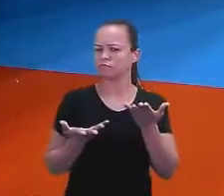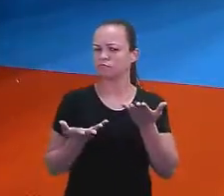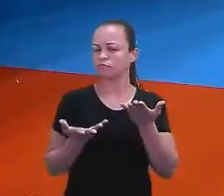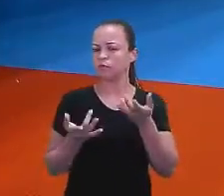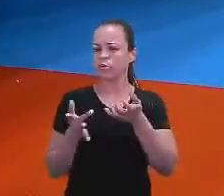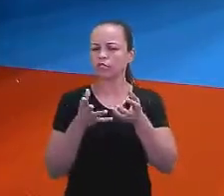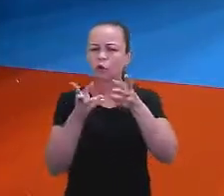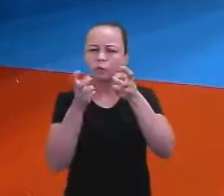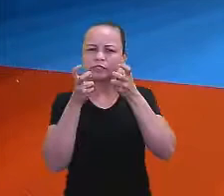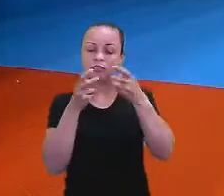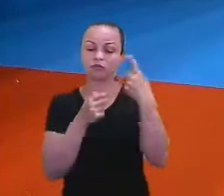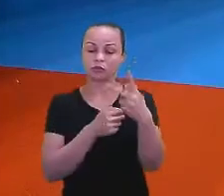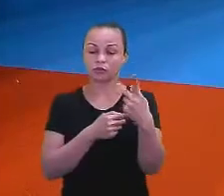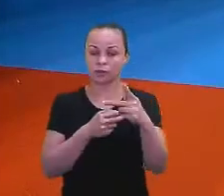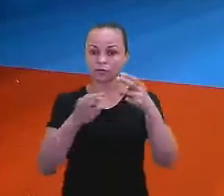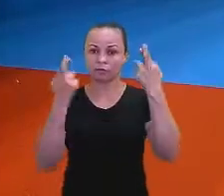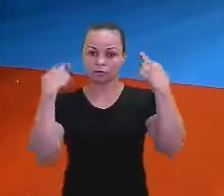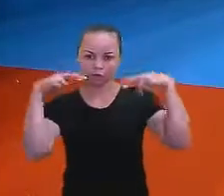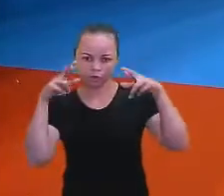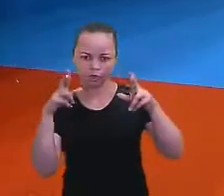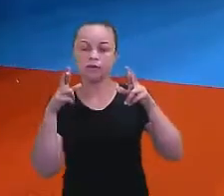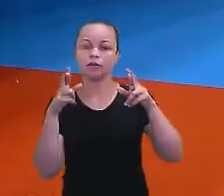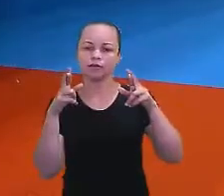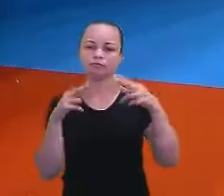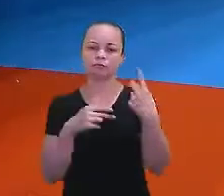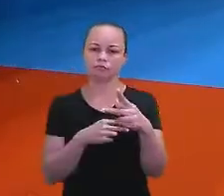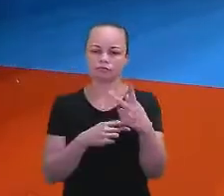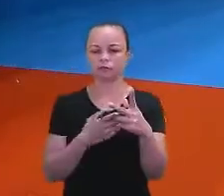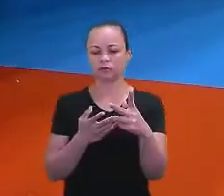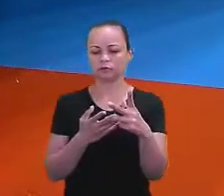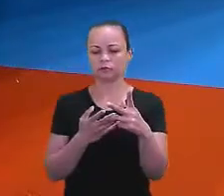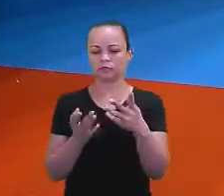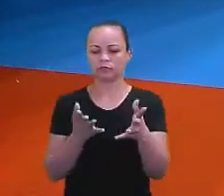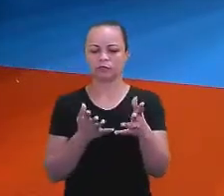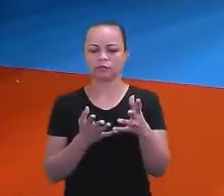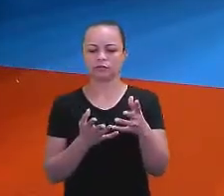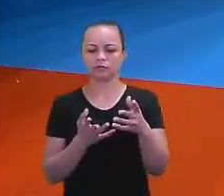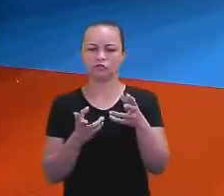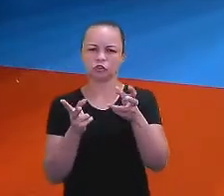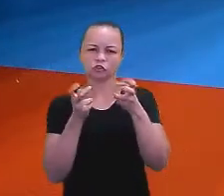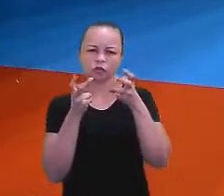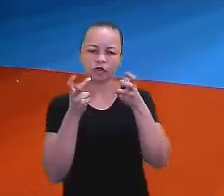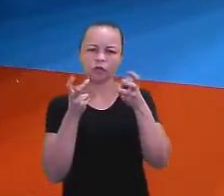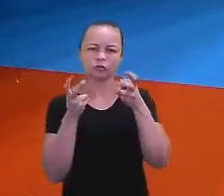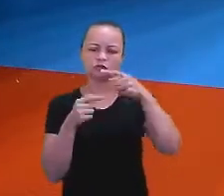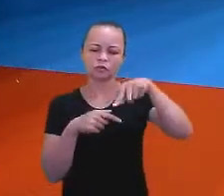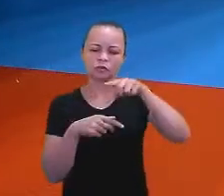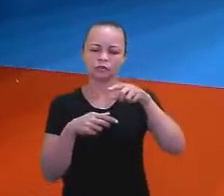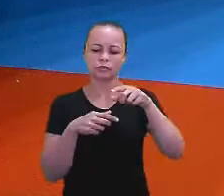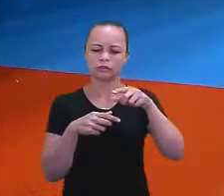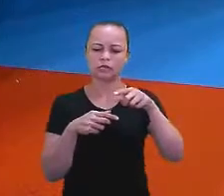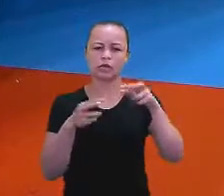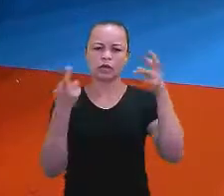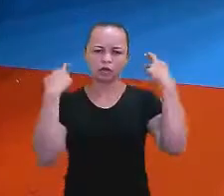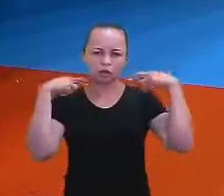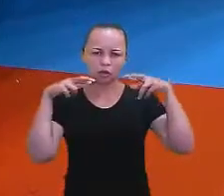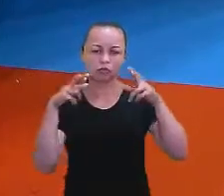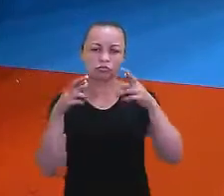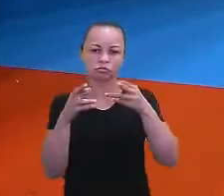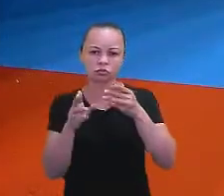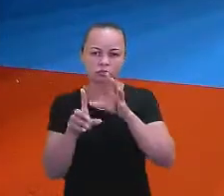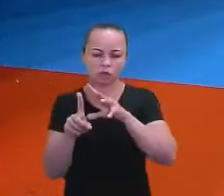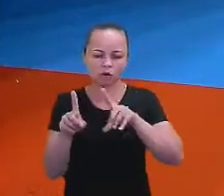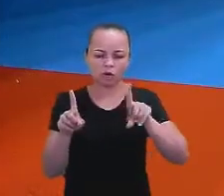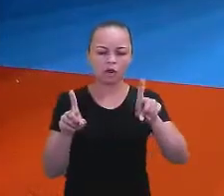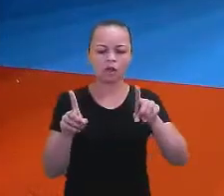Dolly, uma ovelha da espécie, como vocês estão vendo da espécie que deu origem à ovelha Dolly, ela tem